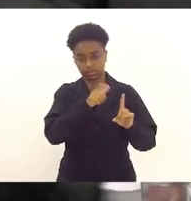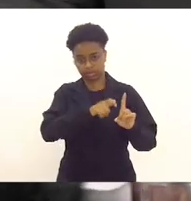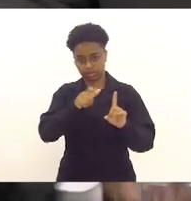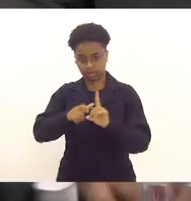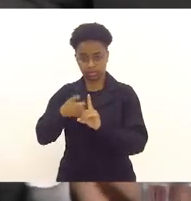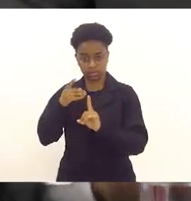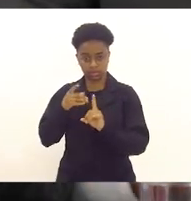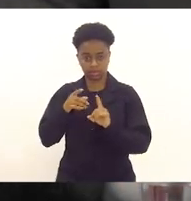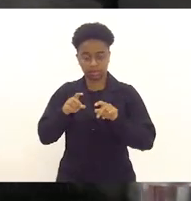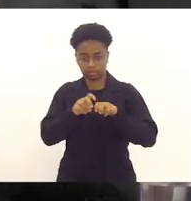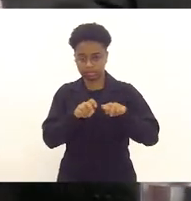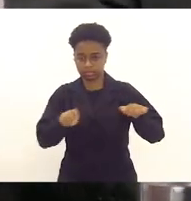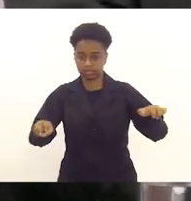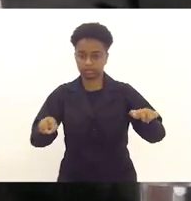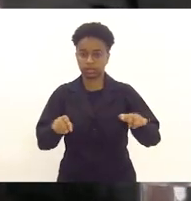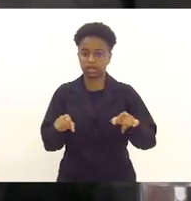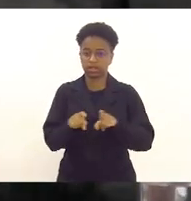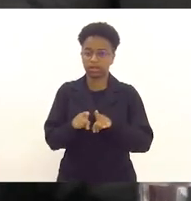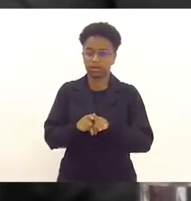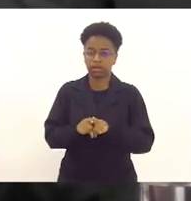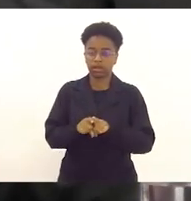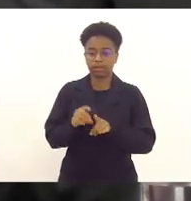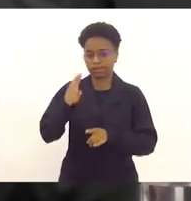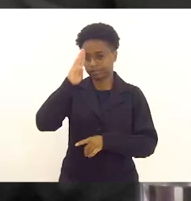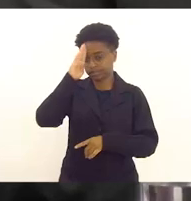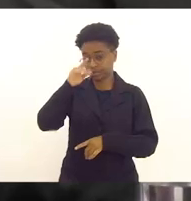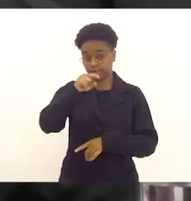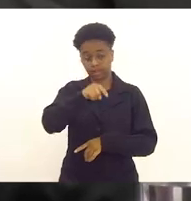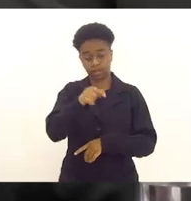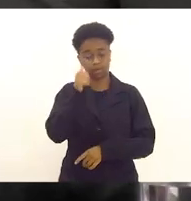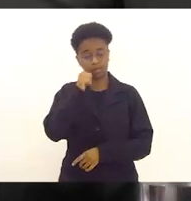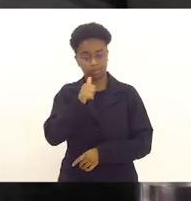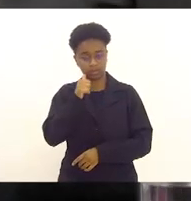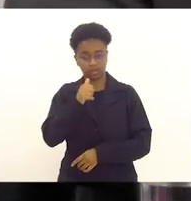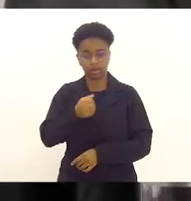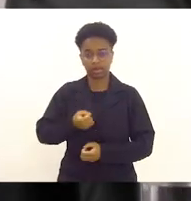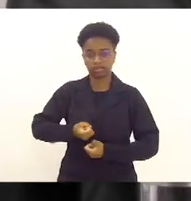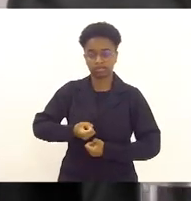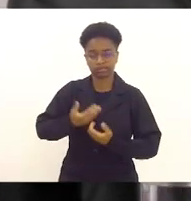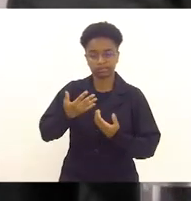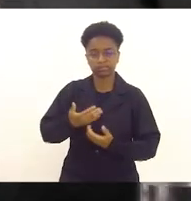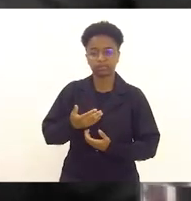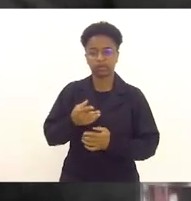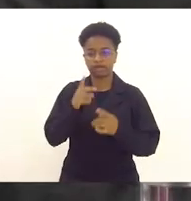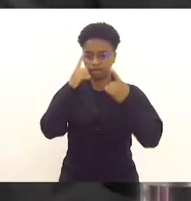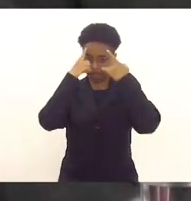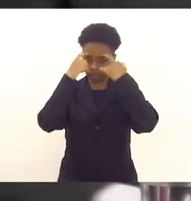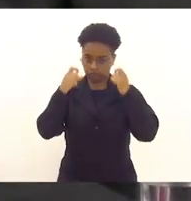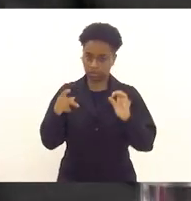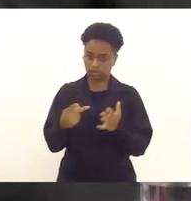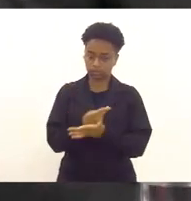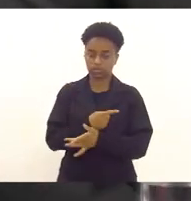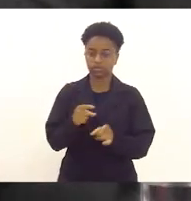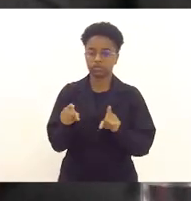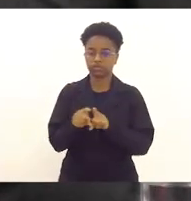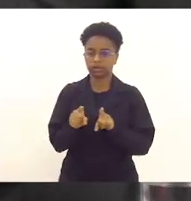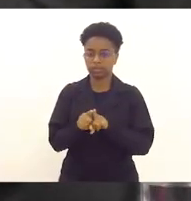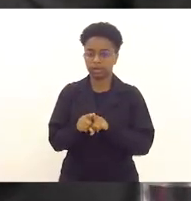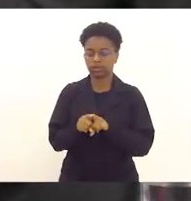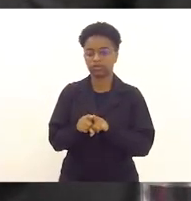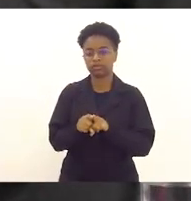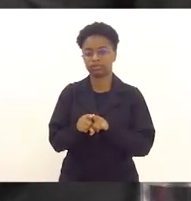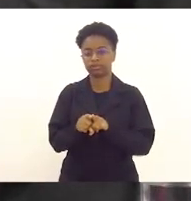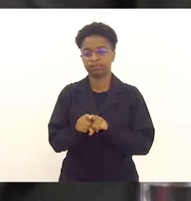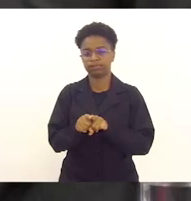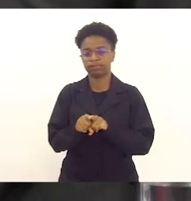mulheres que acabaram de relatar a questão de violência por elas sofridas a gente tem desenvolvido no âmbito